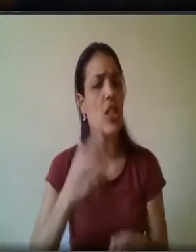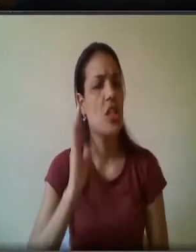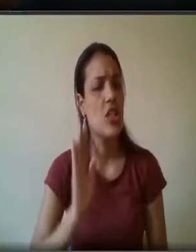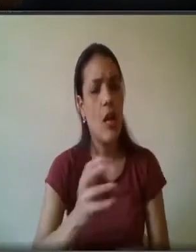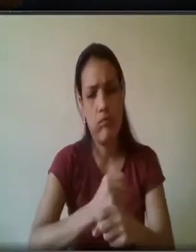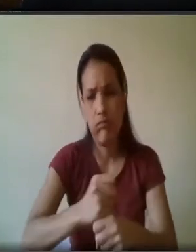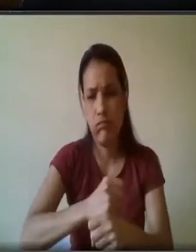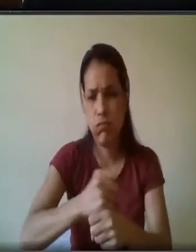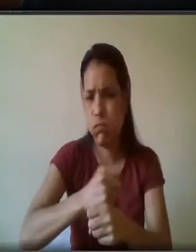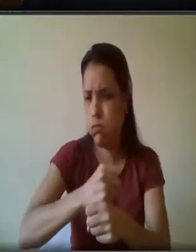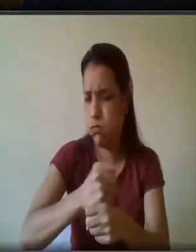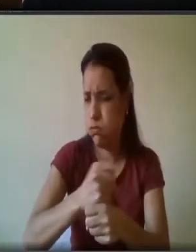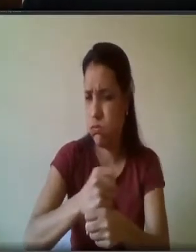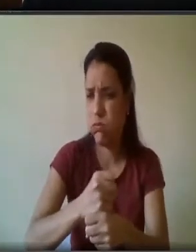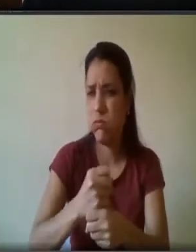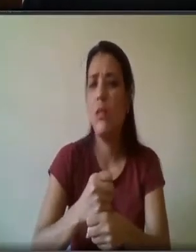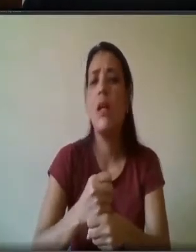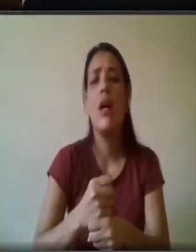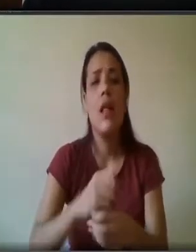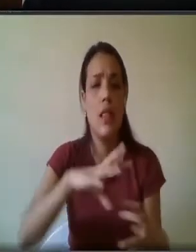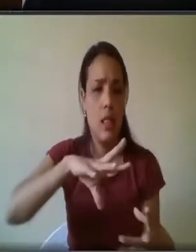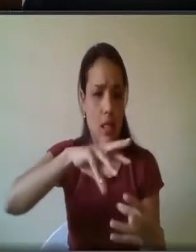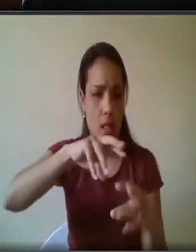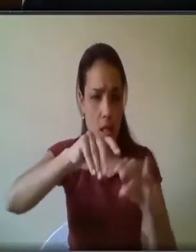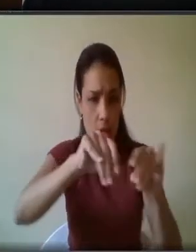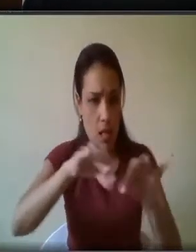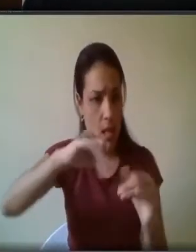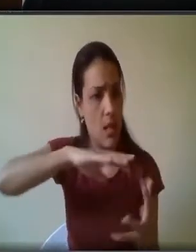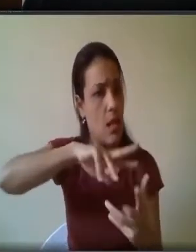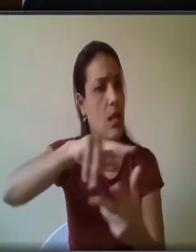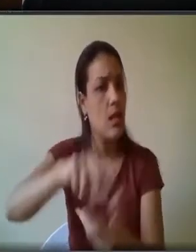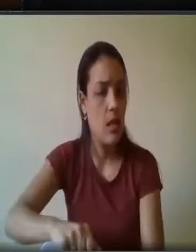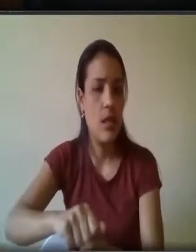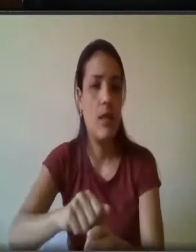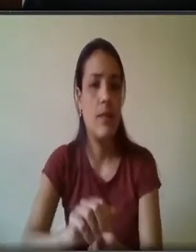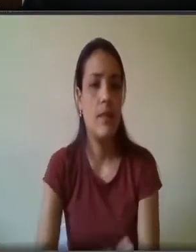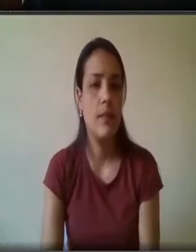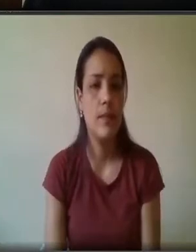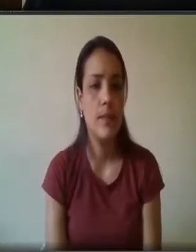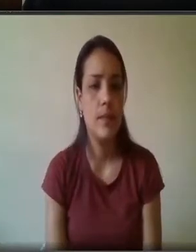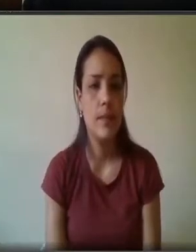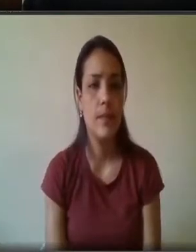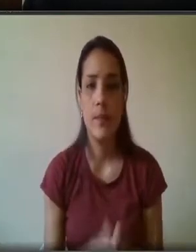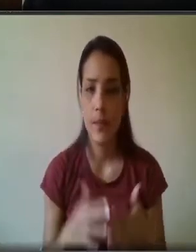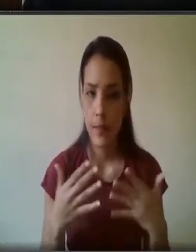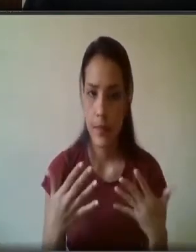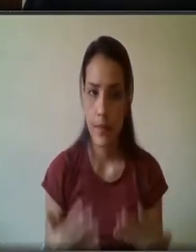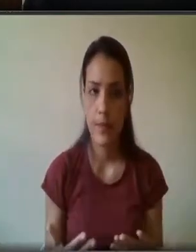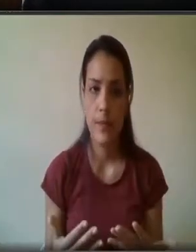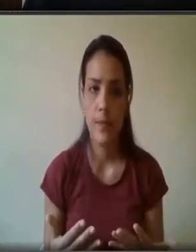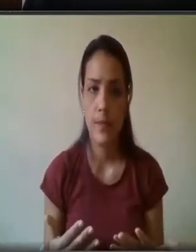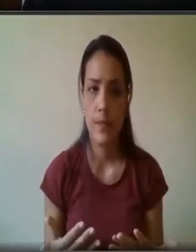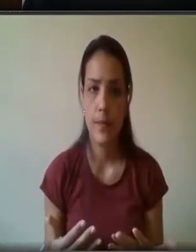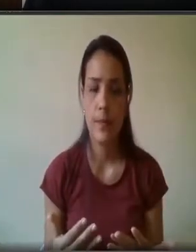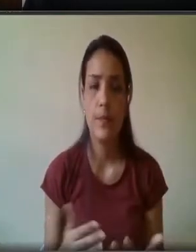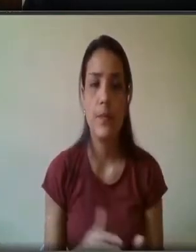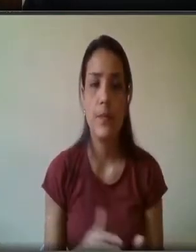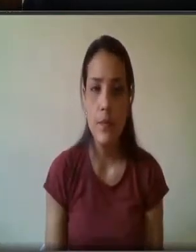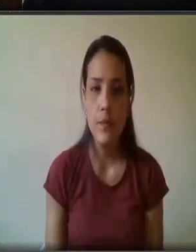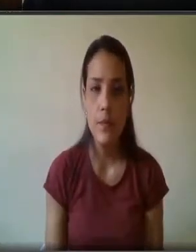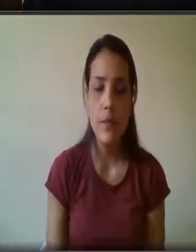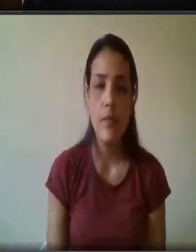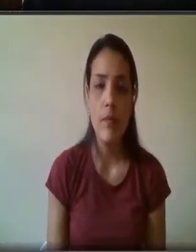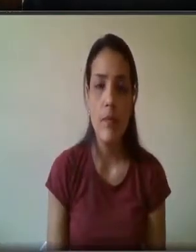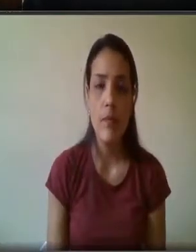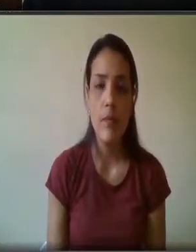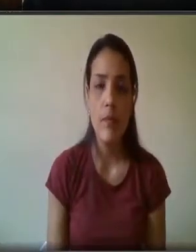A epirogênese, então, formou a crosta terrestre. Então, eu vou associar uma macroforma do relevo